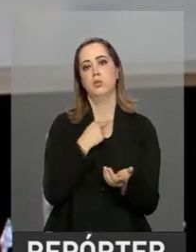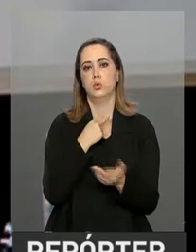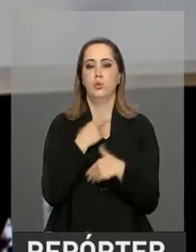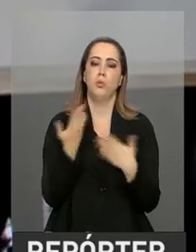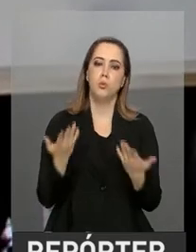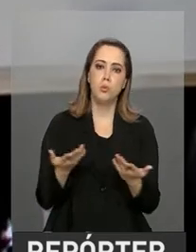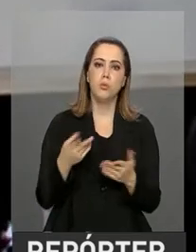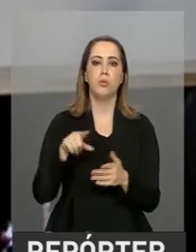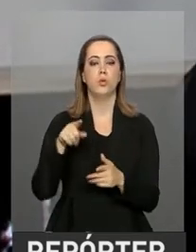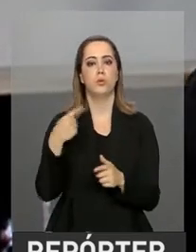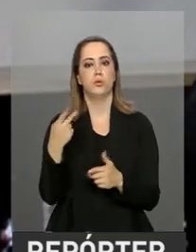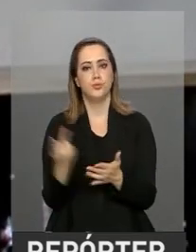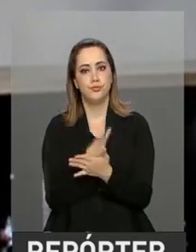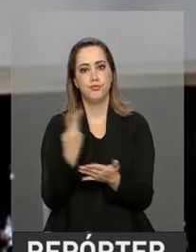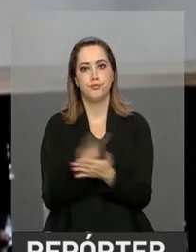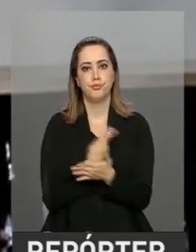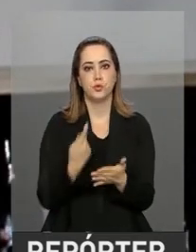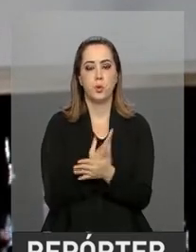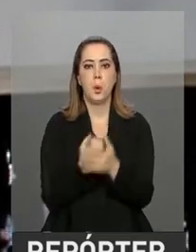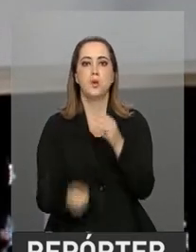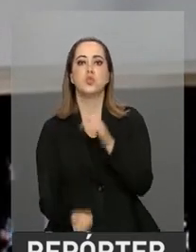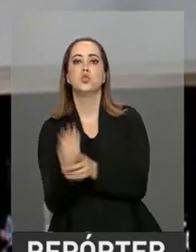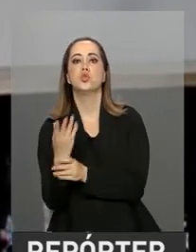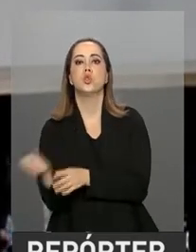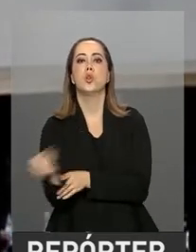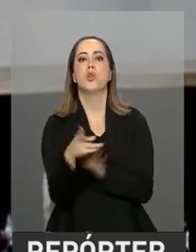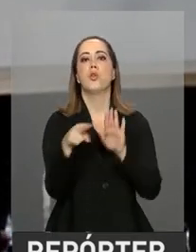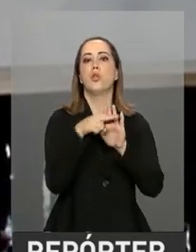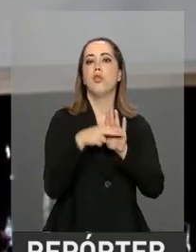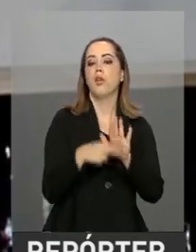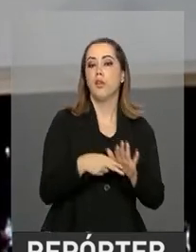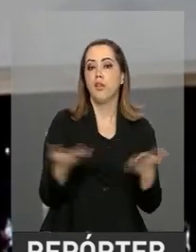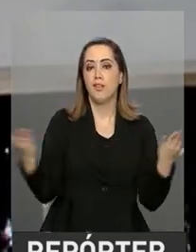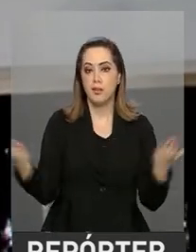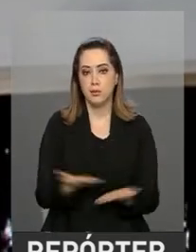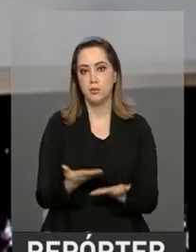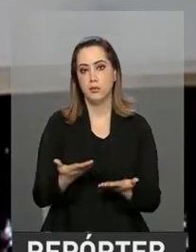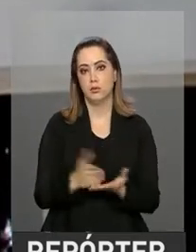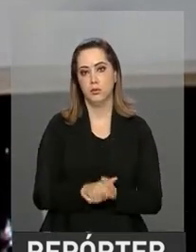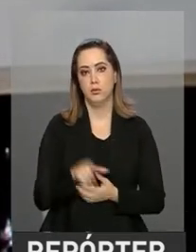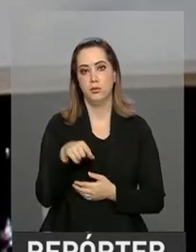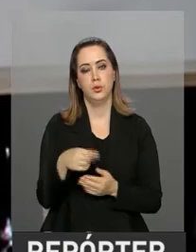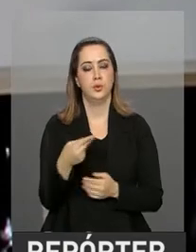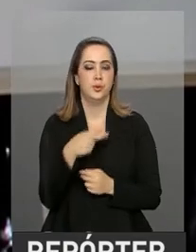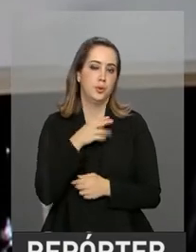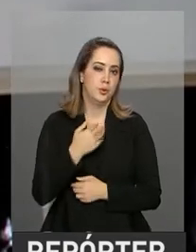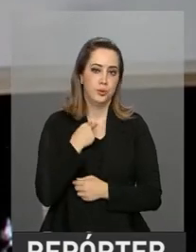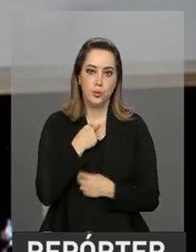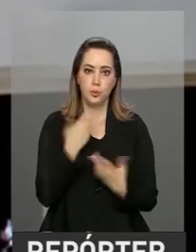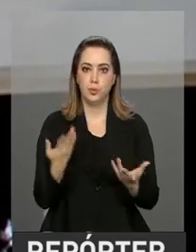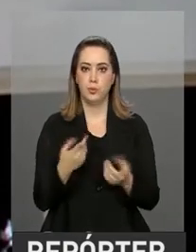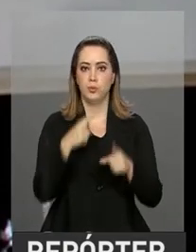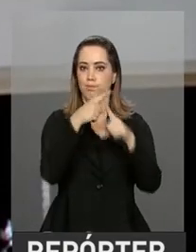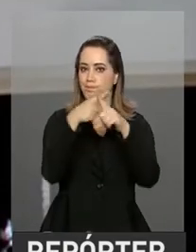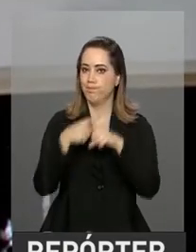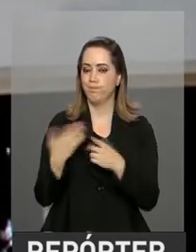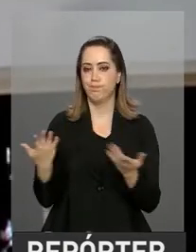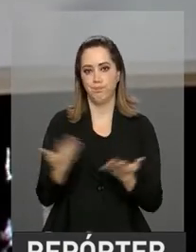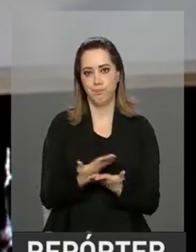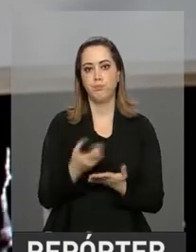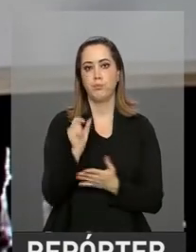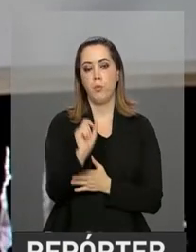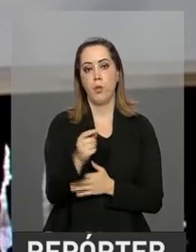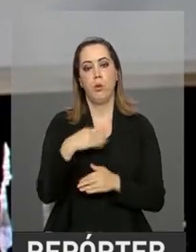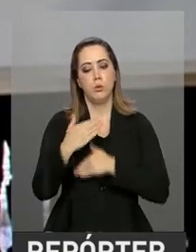irresponsabilidade de criar novos procedimentos no meio do ano no meio do jogo no meio do jogo nós não vamos fazer isso vamos prosseguir como estamos indo